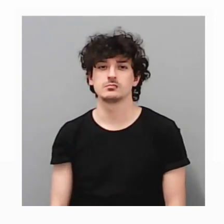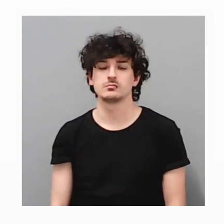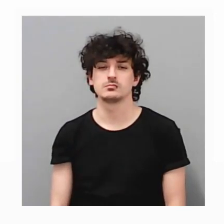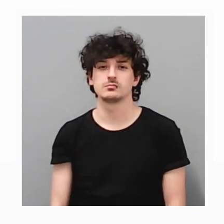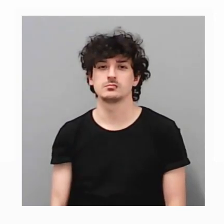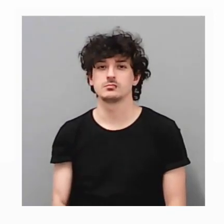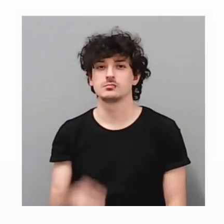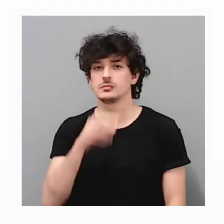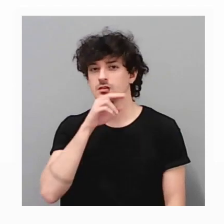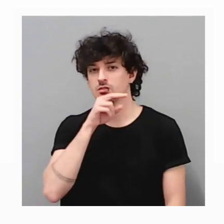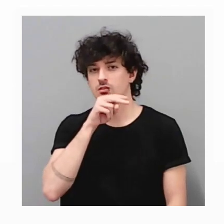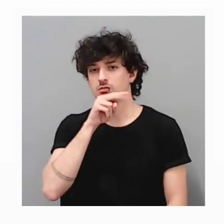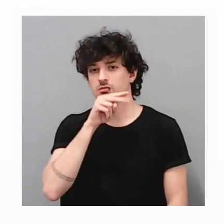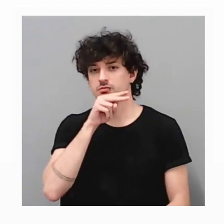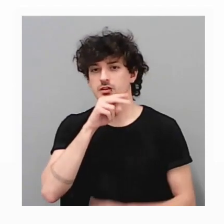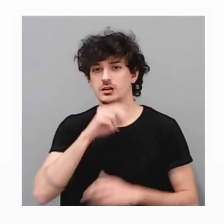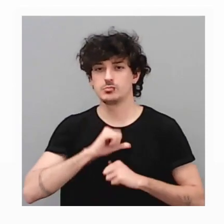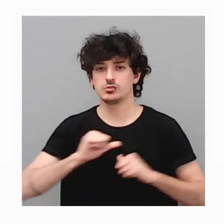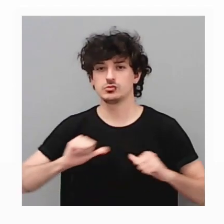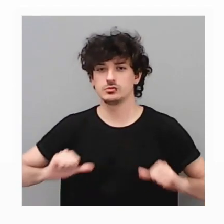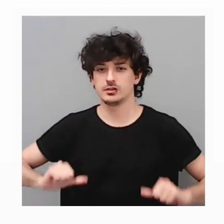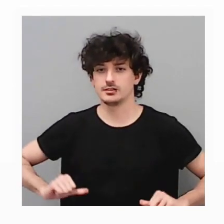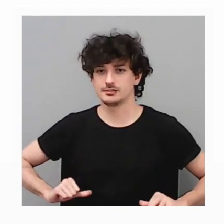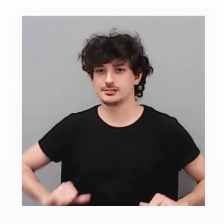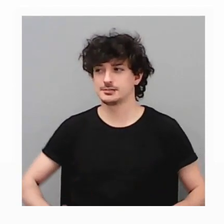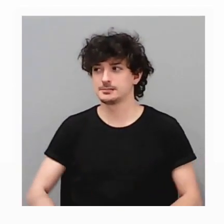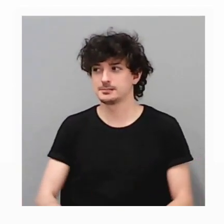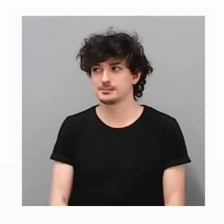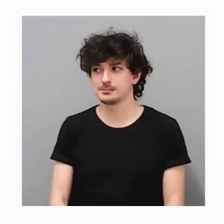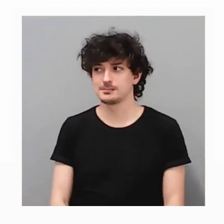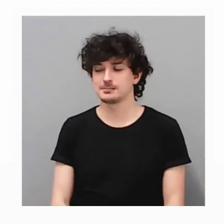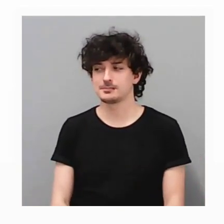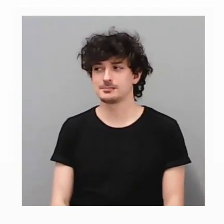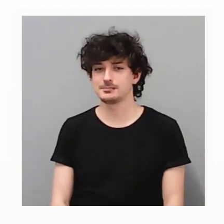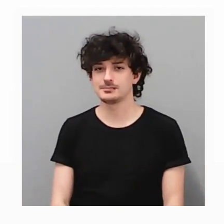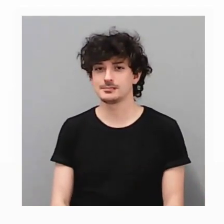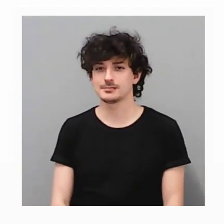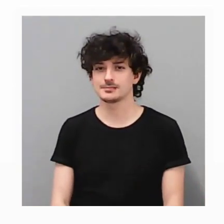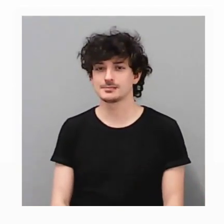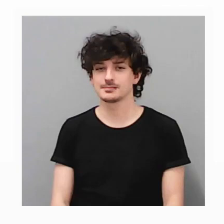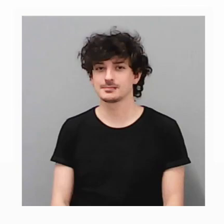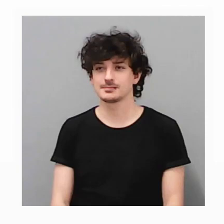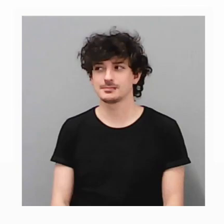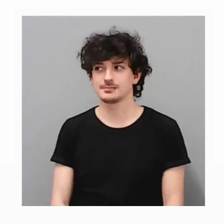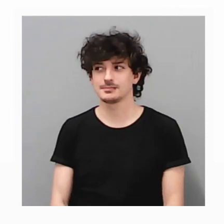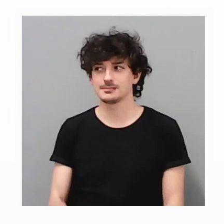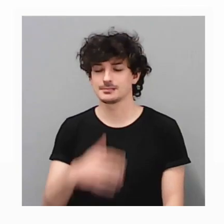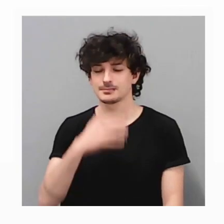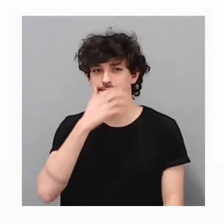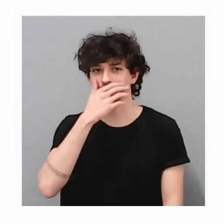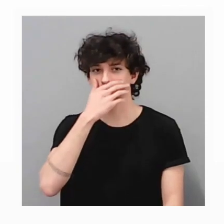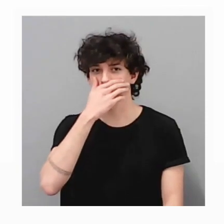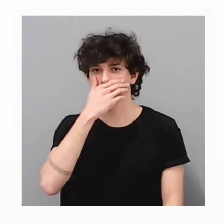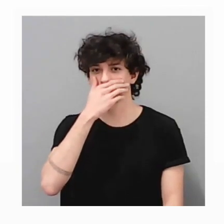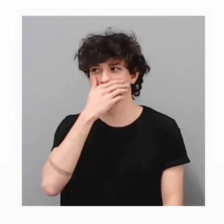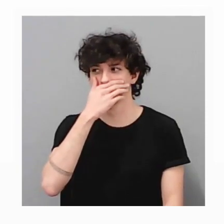desenvolvimento do aluno, mas também do ponto de vista da gestão, horário de trabalho e tempos livres da própria família. Isto